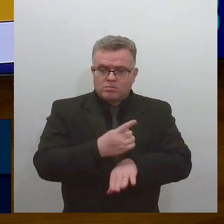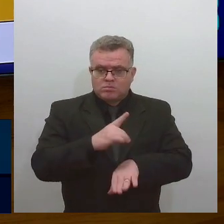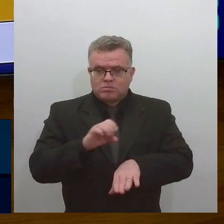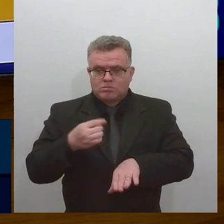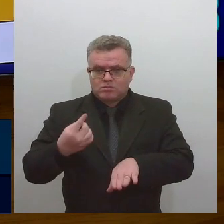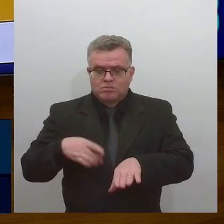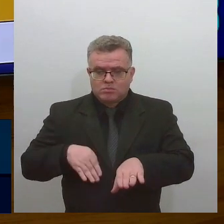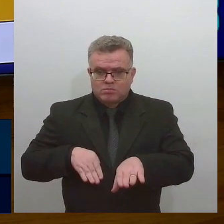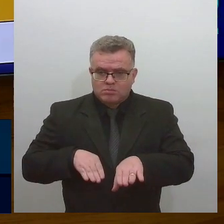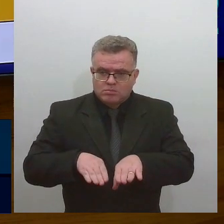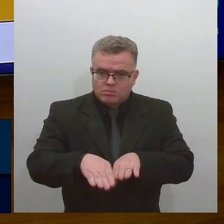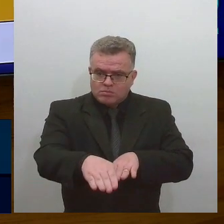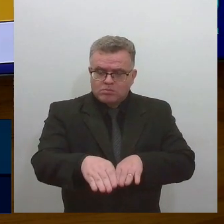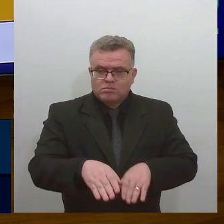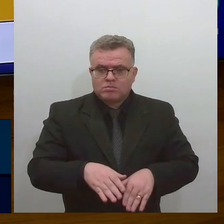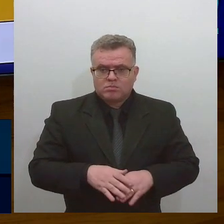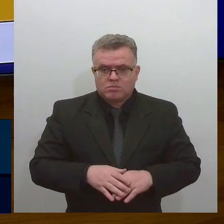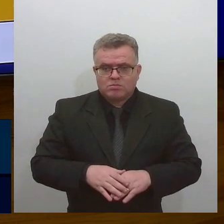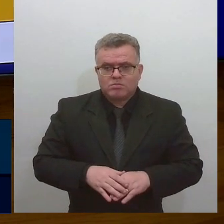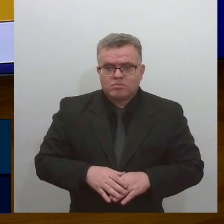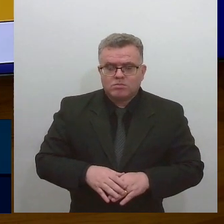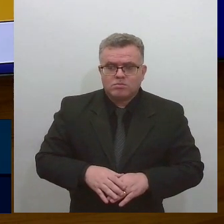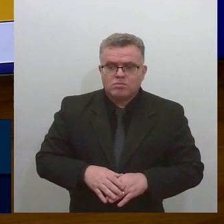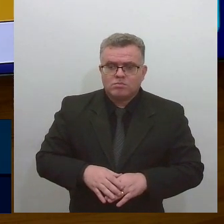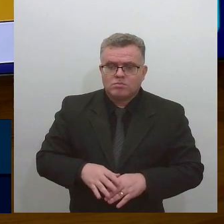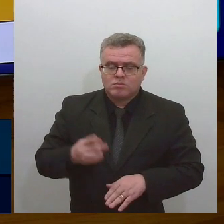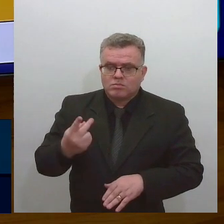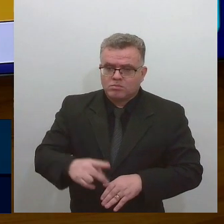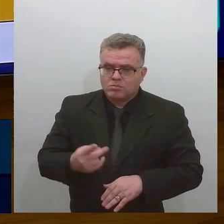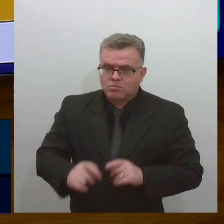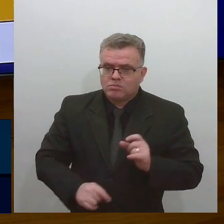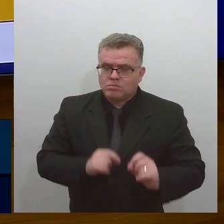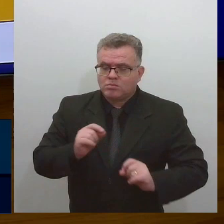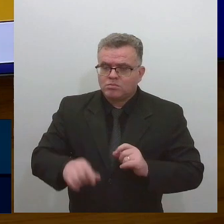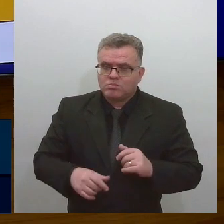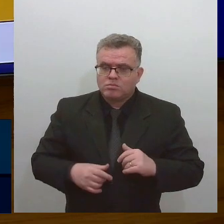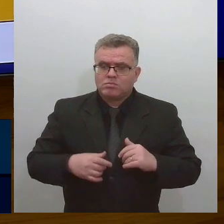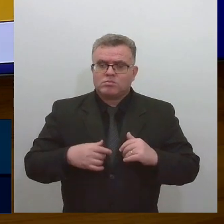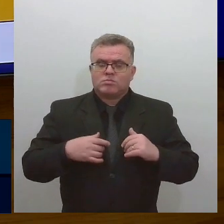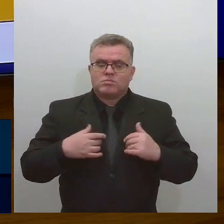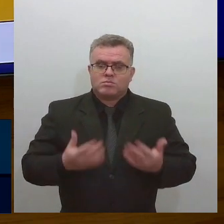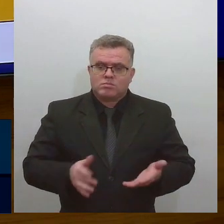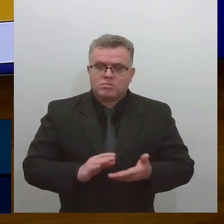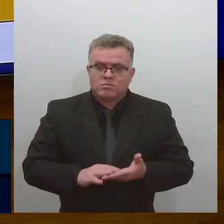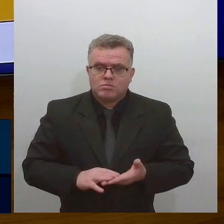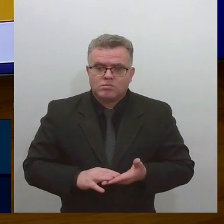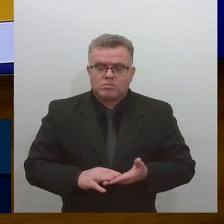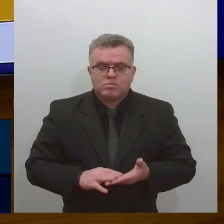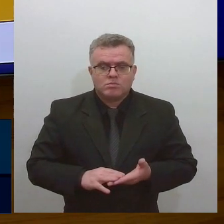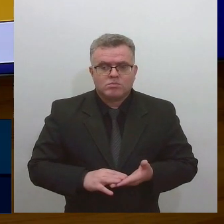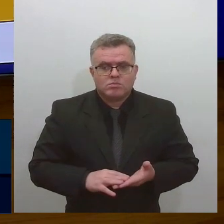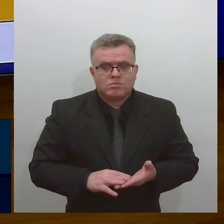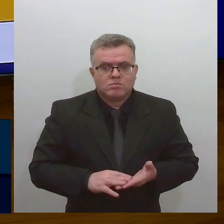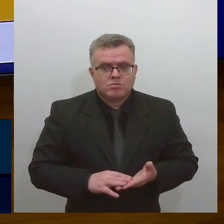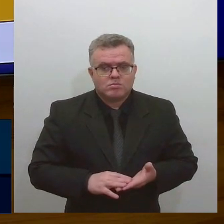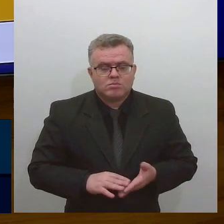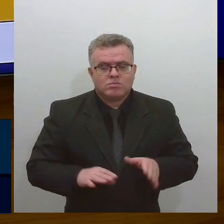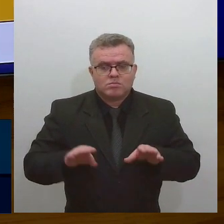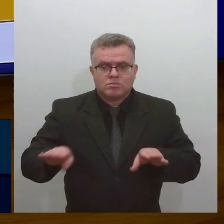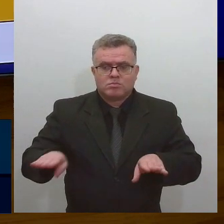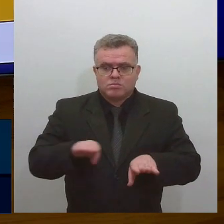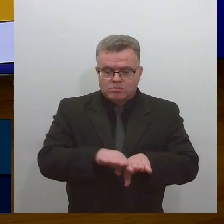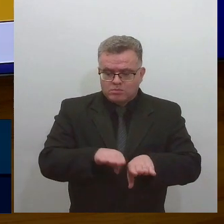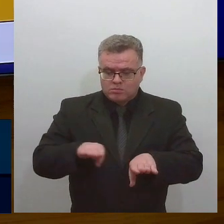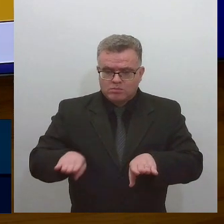cidade passando ali pelo posto da Polícia Rodoviária Federal você tem duas faixas de cada lado você tem uma pista duplicada Realmente você tem duas